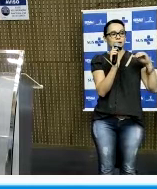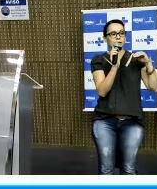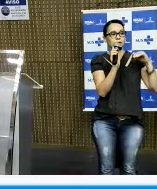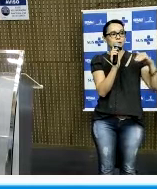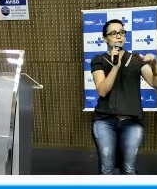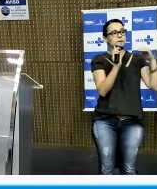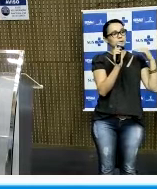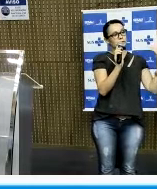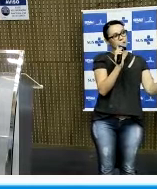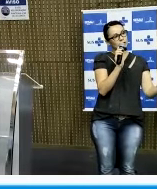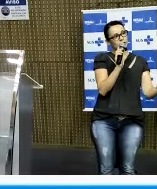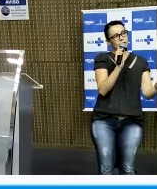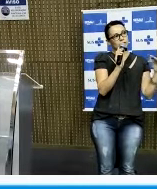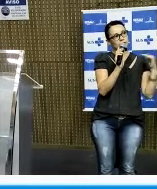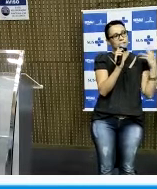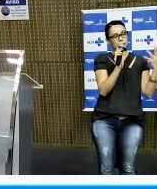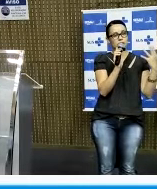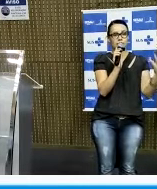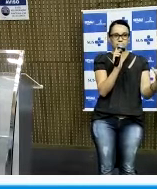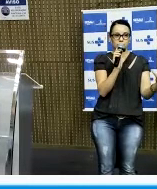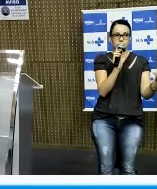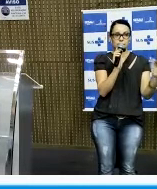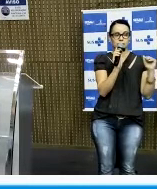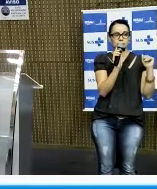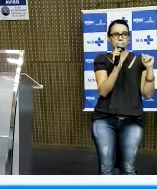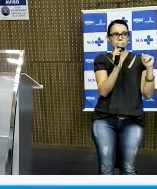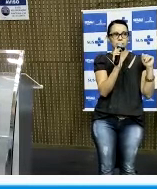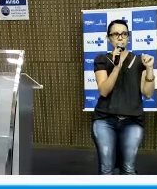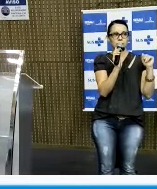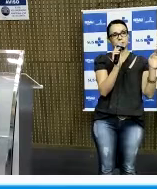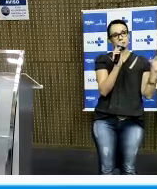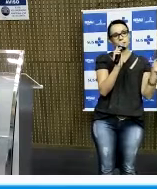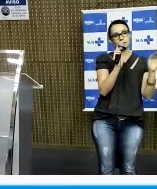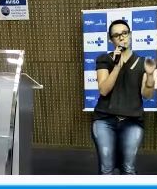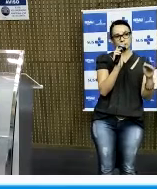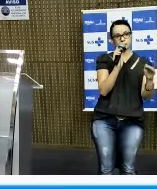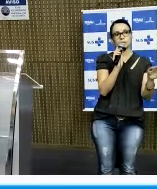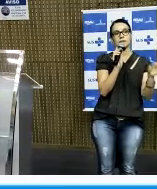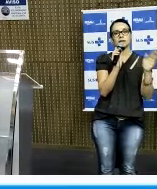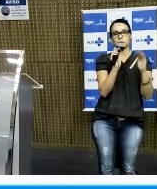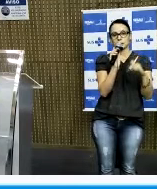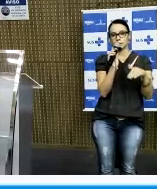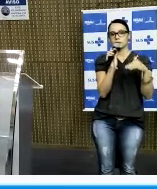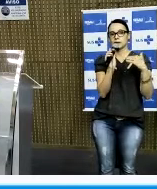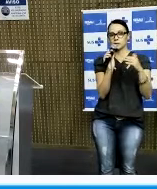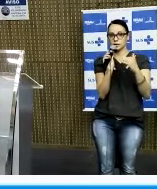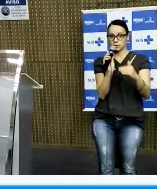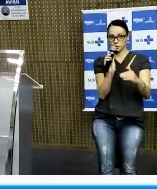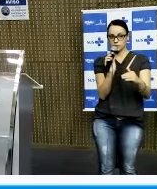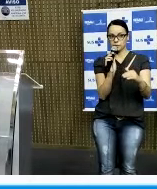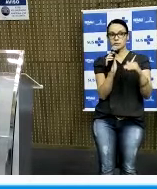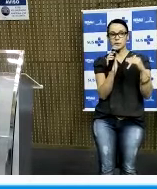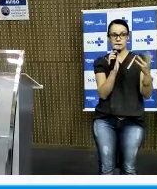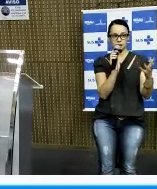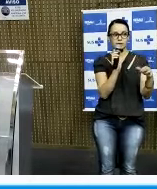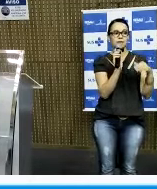E em 2020, nós investigamos, foram 154 sintomáticos